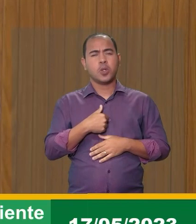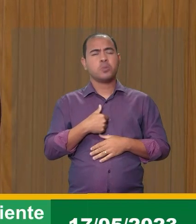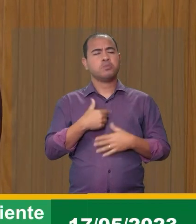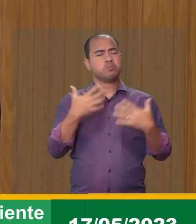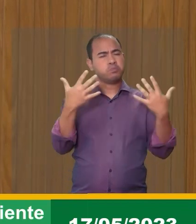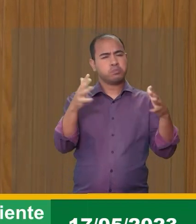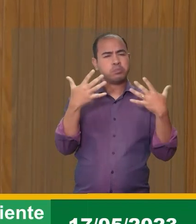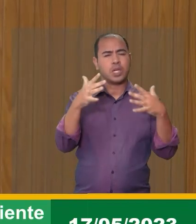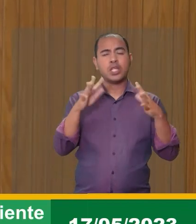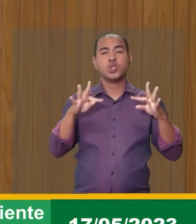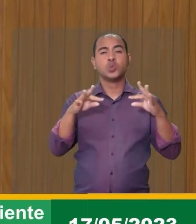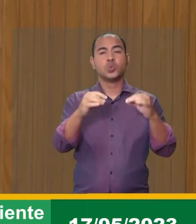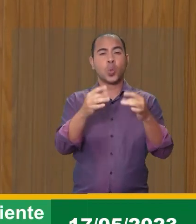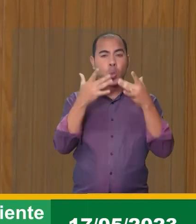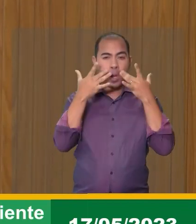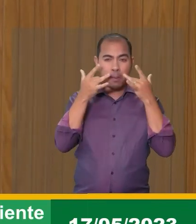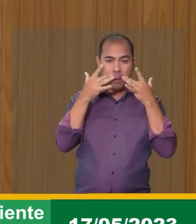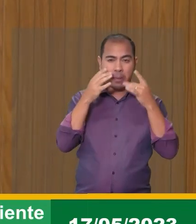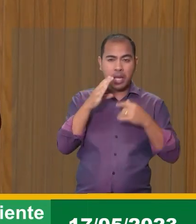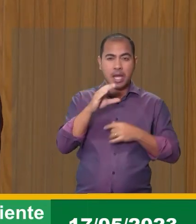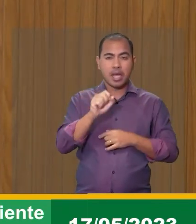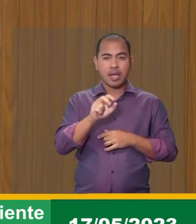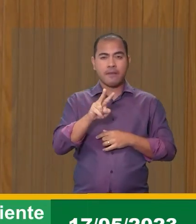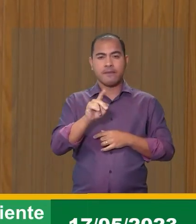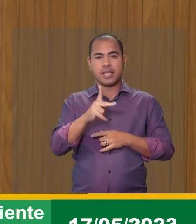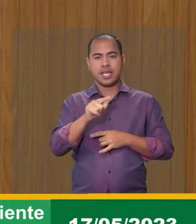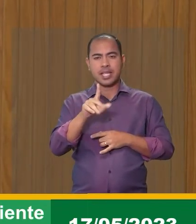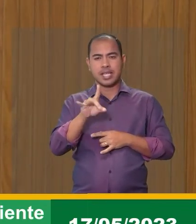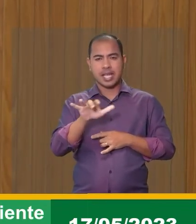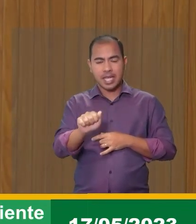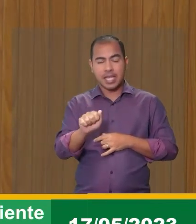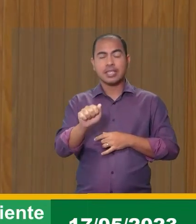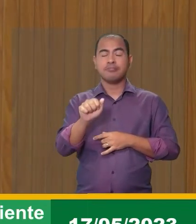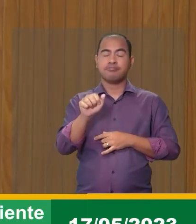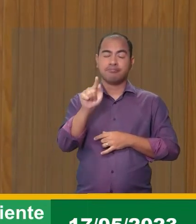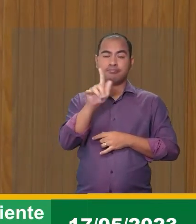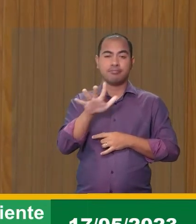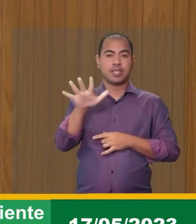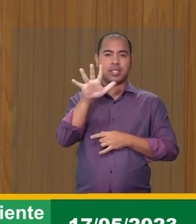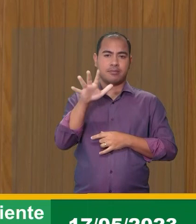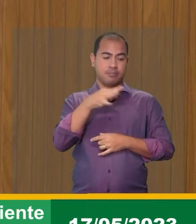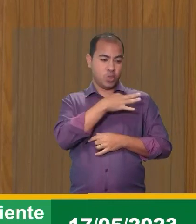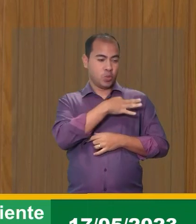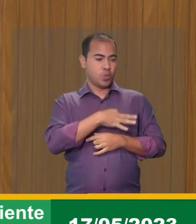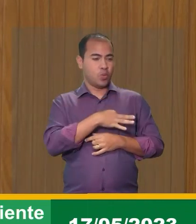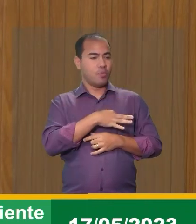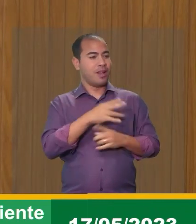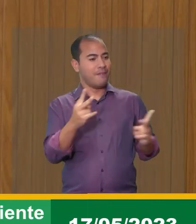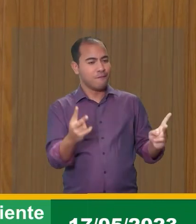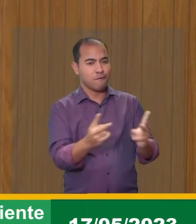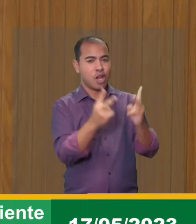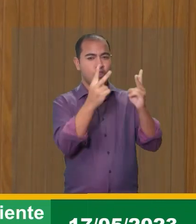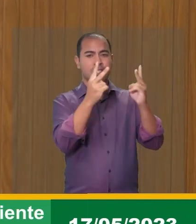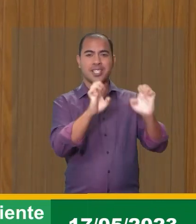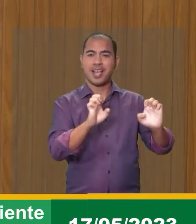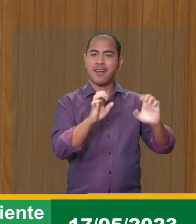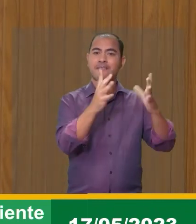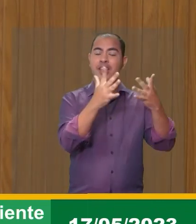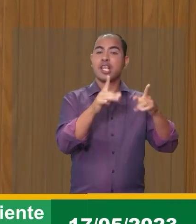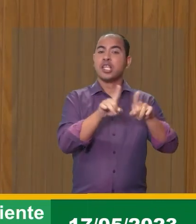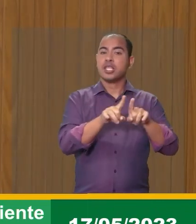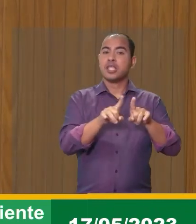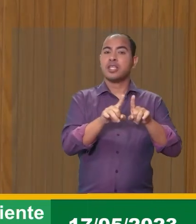do Estado de Goiás e essa comenda Sem dúvida nenhuma vai engrandecer não apenas essa festa mas engrandecer as pessoas que